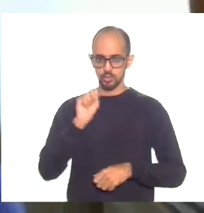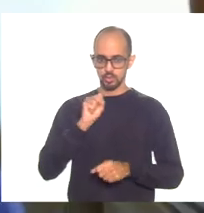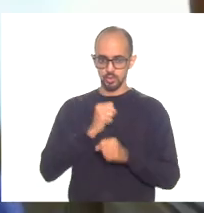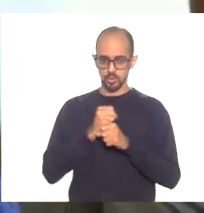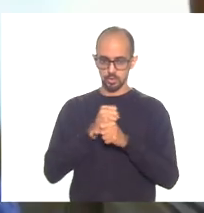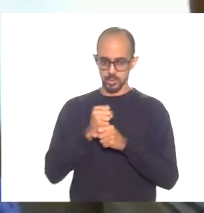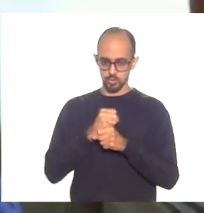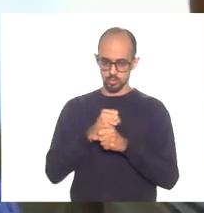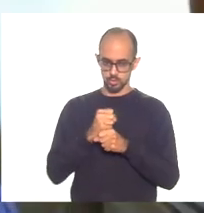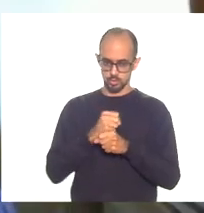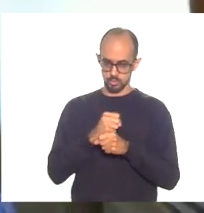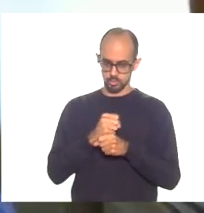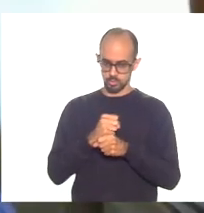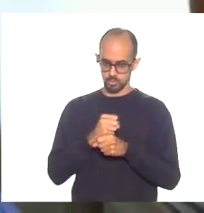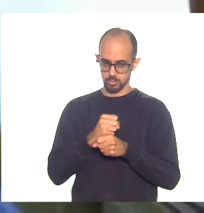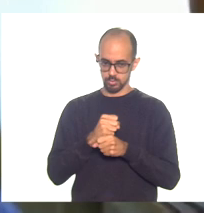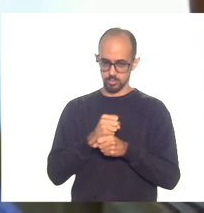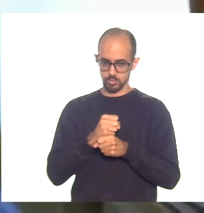anos